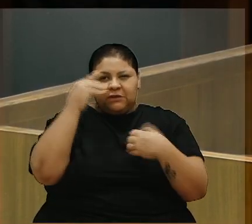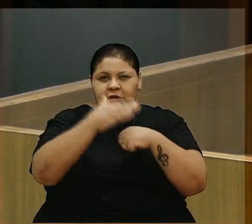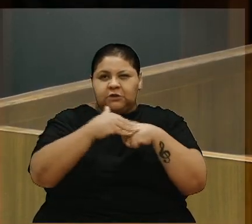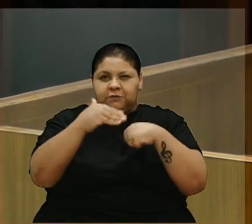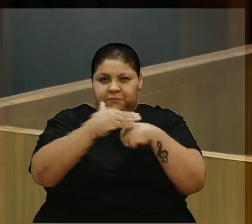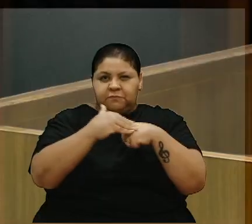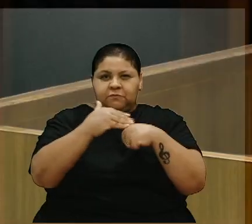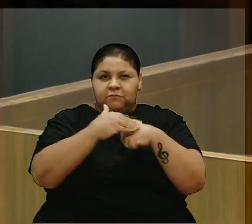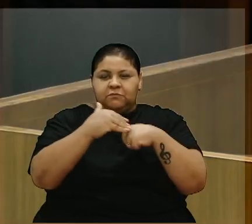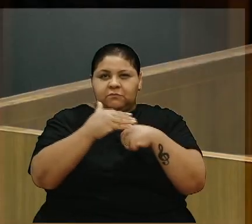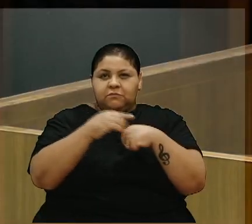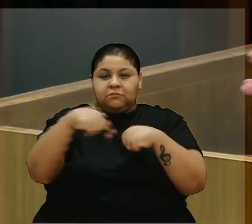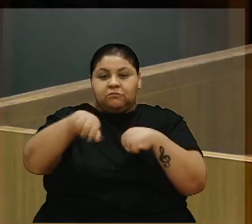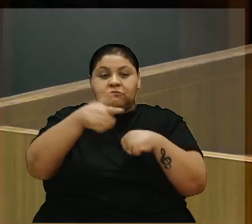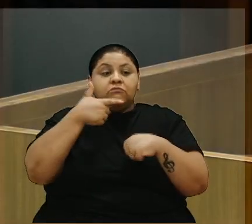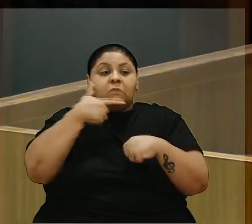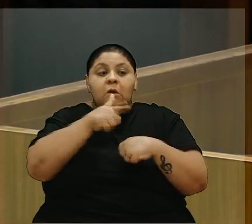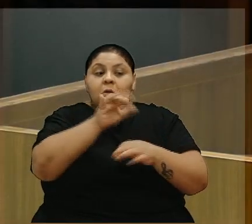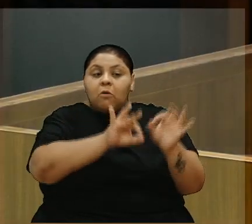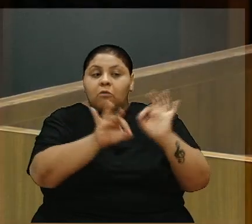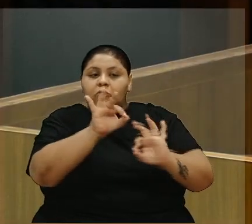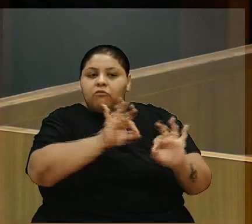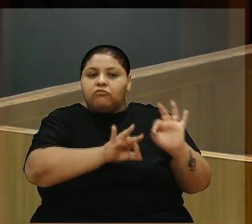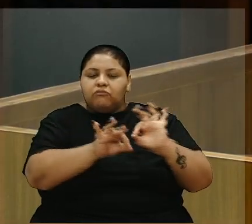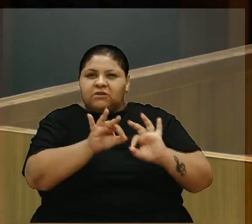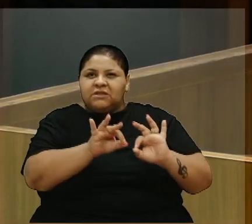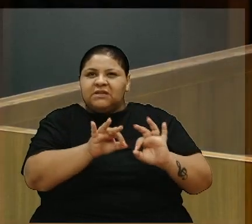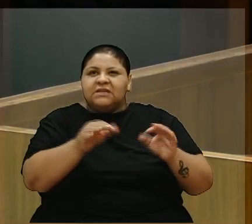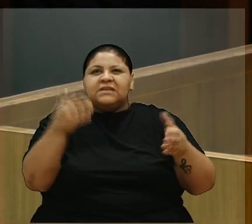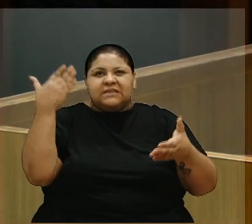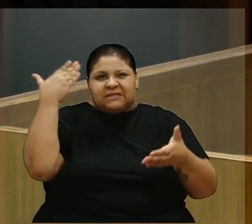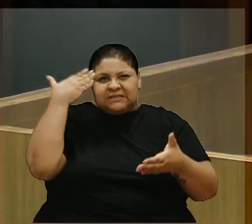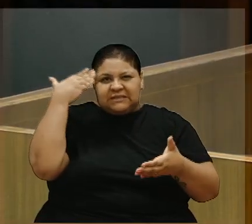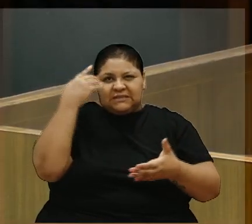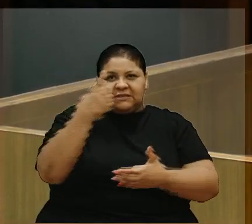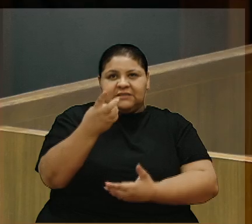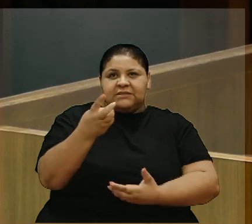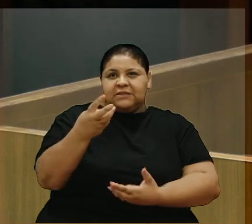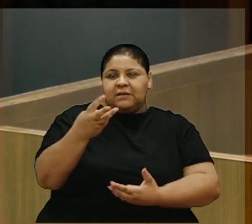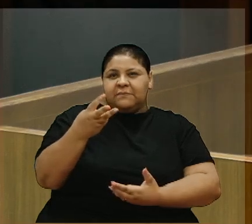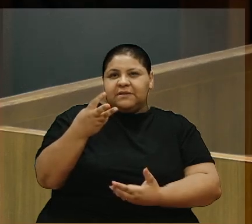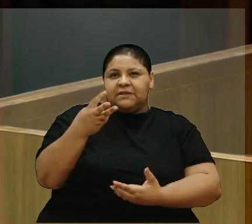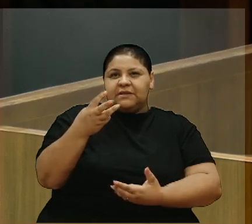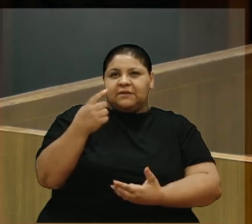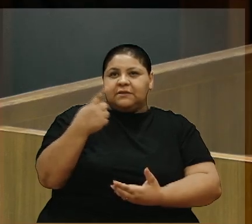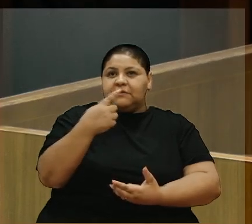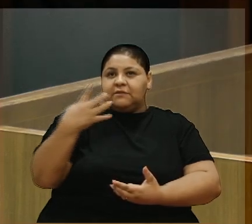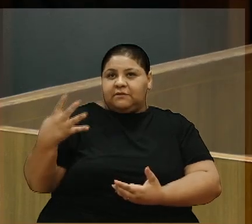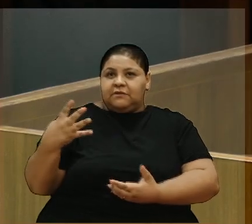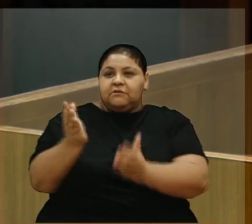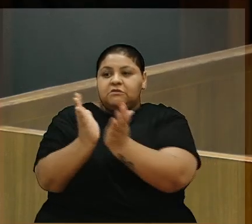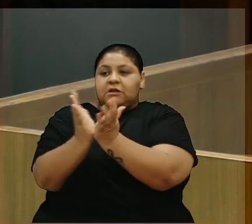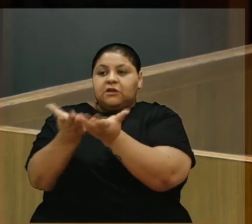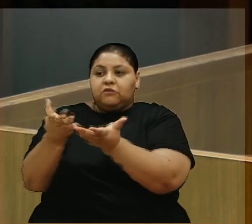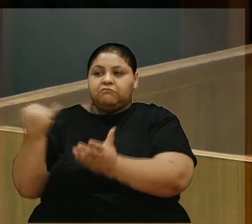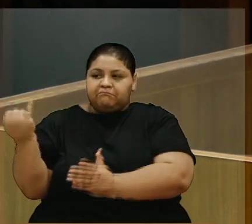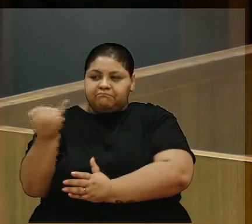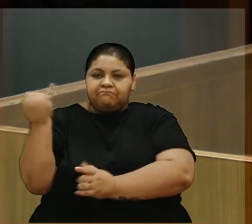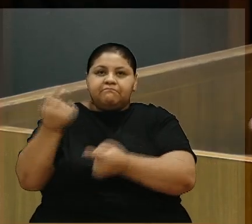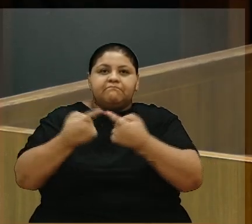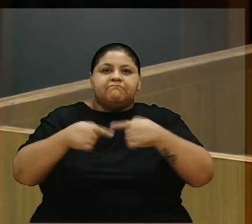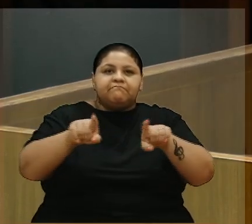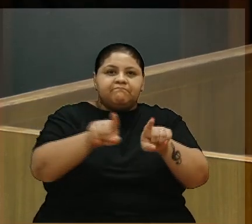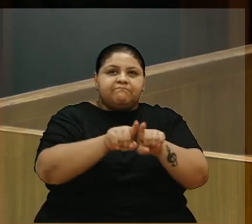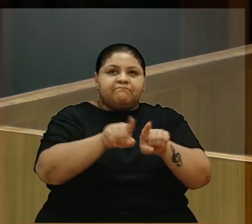a respeito de a gente conseguir montar. A gente já sabe que tem 14 comissões importantes, mas